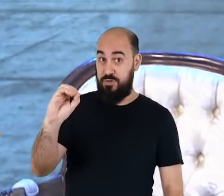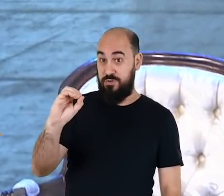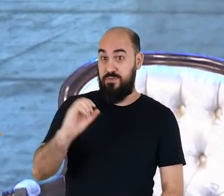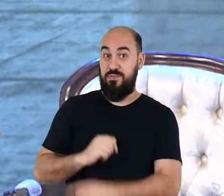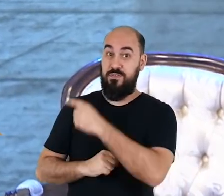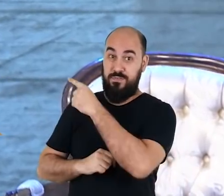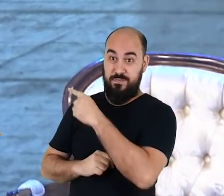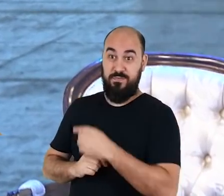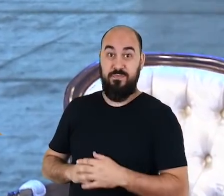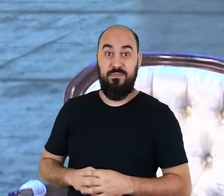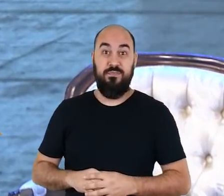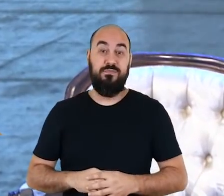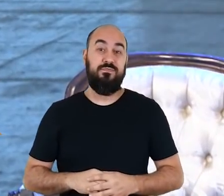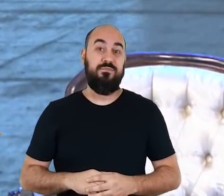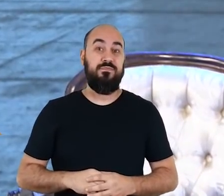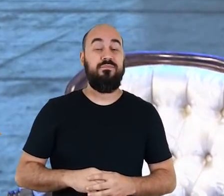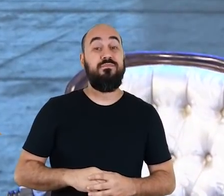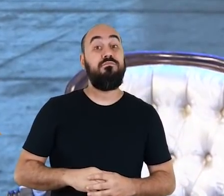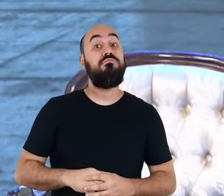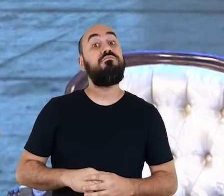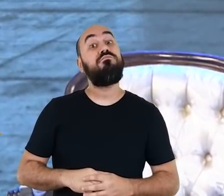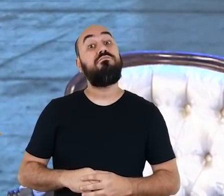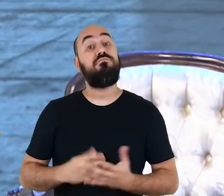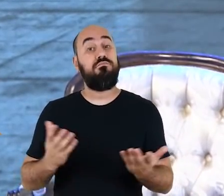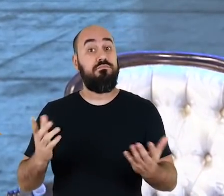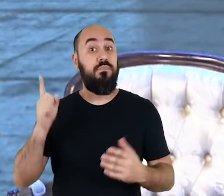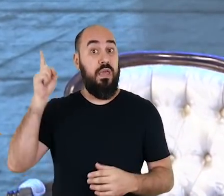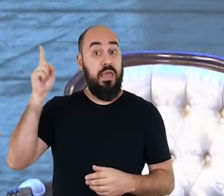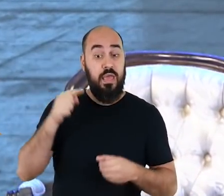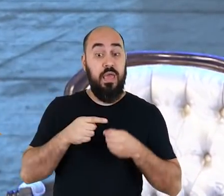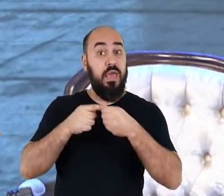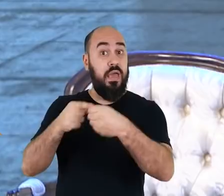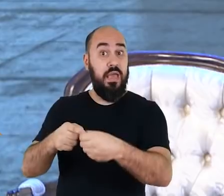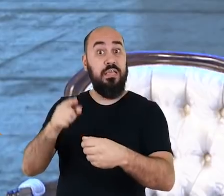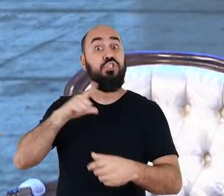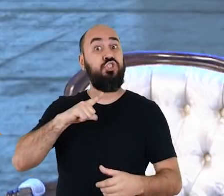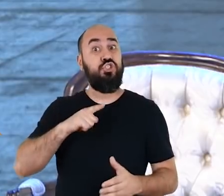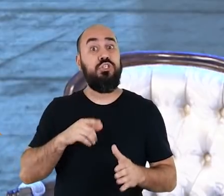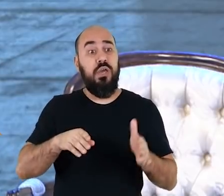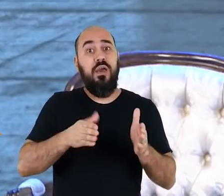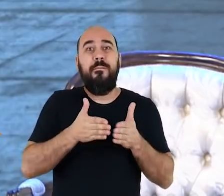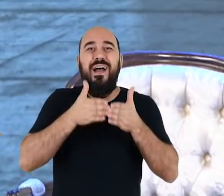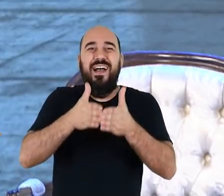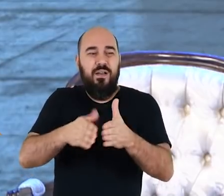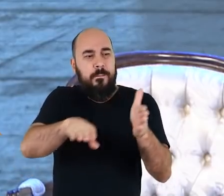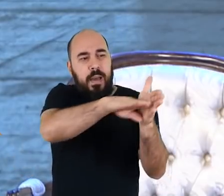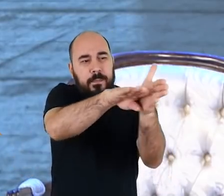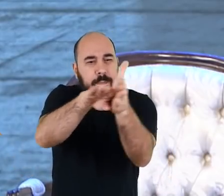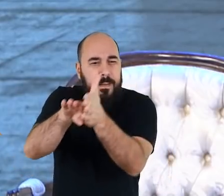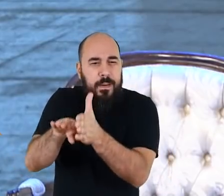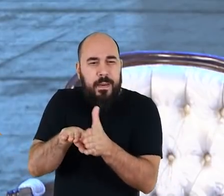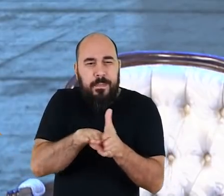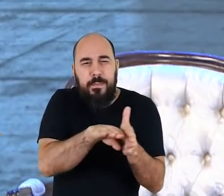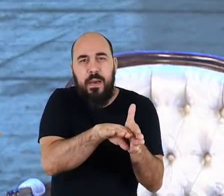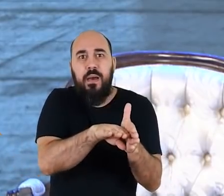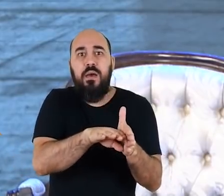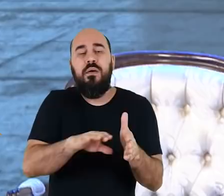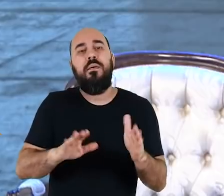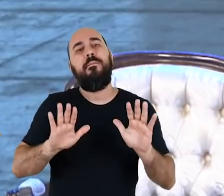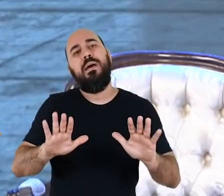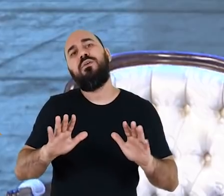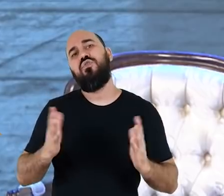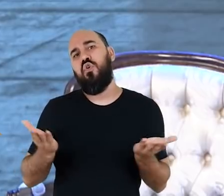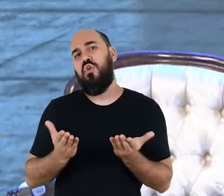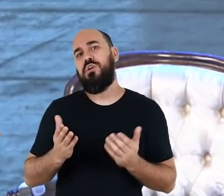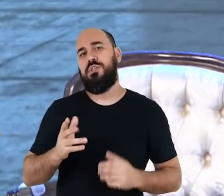importante naquela época. Ela pertencia aos fenícios e era um centro portuário. Mas hoje, aquela região pertence ao território